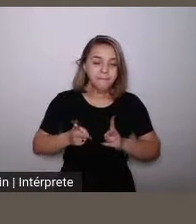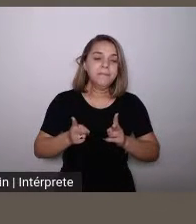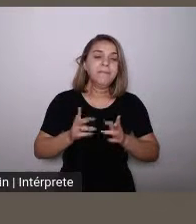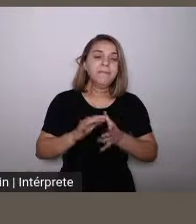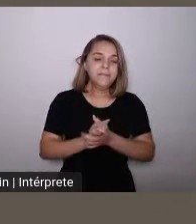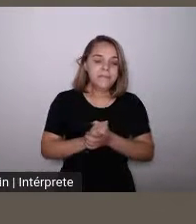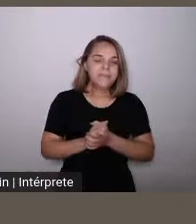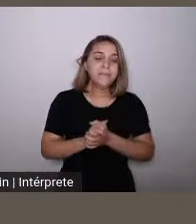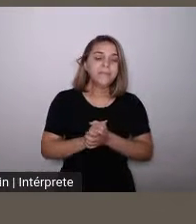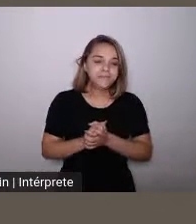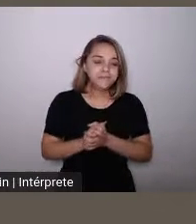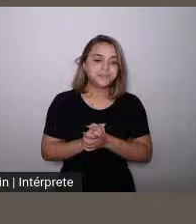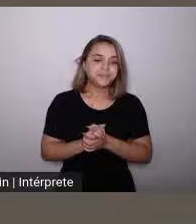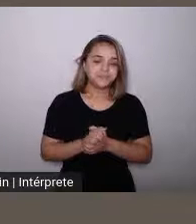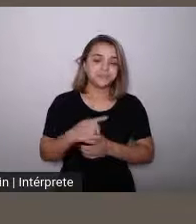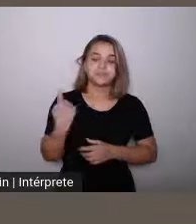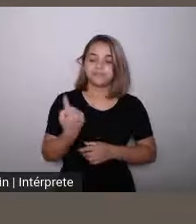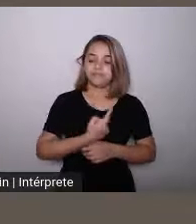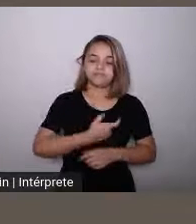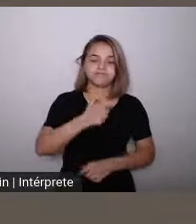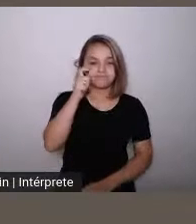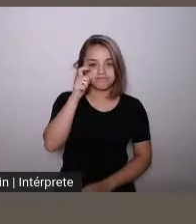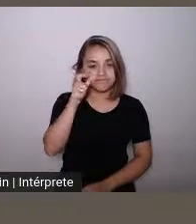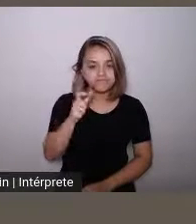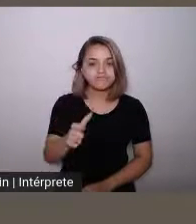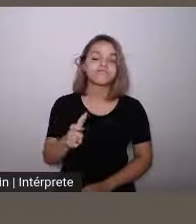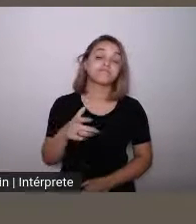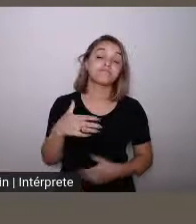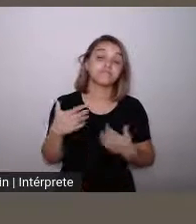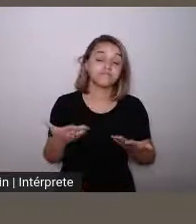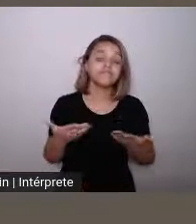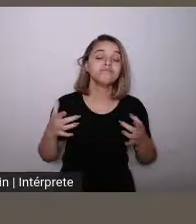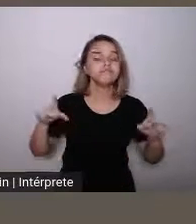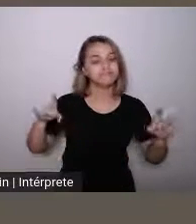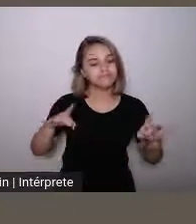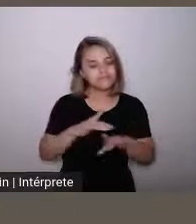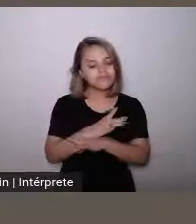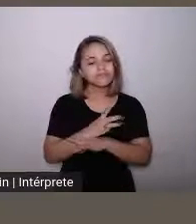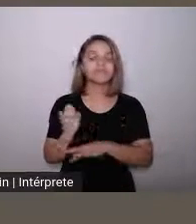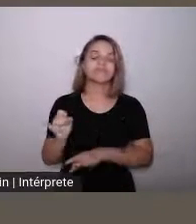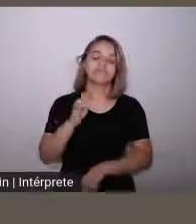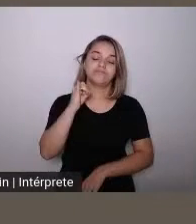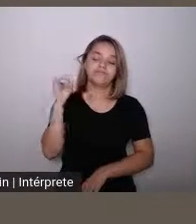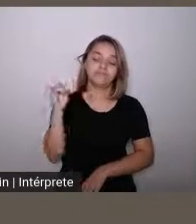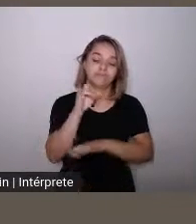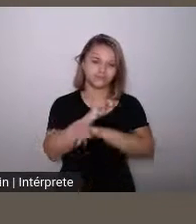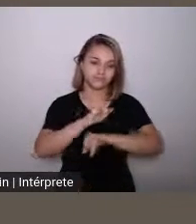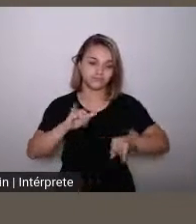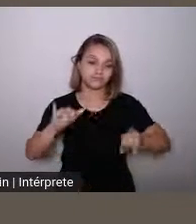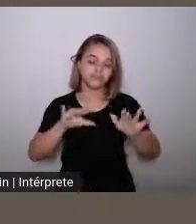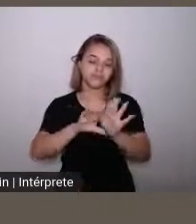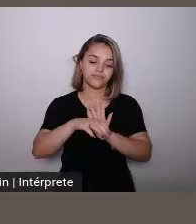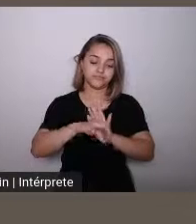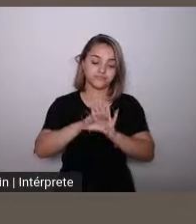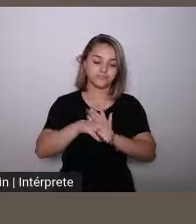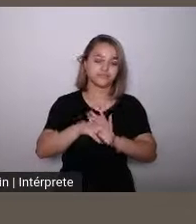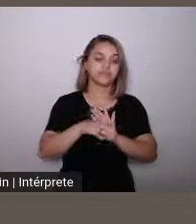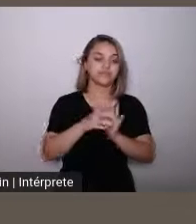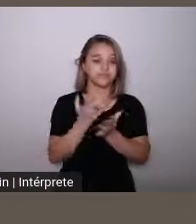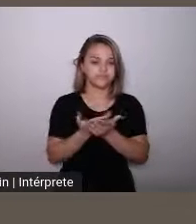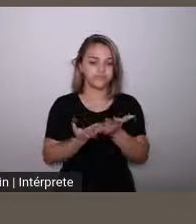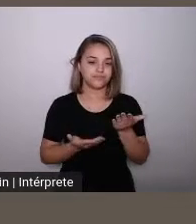dela exatamente que nos interessa. Por fim, é importante frisar que o conceito de decadência implica um alto grau